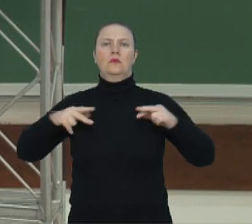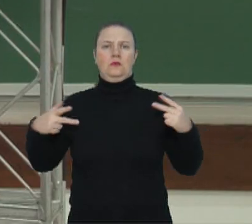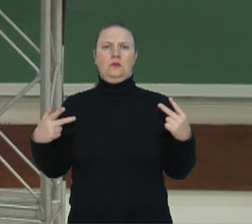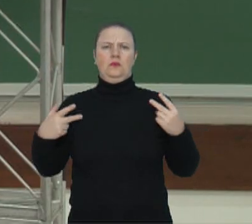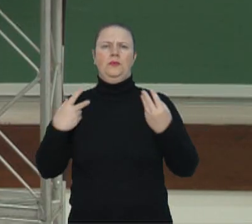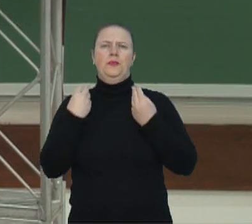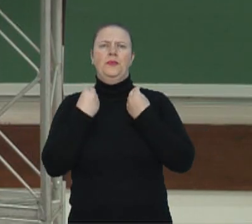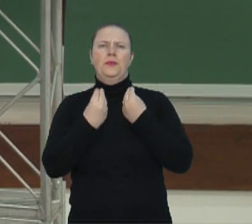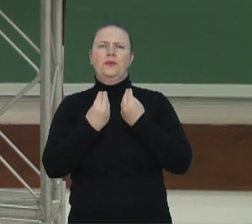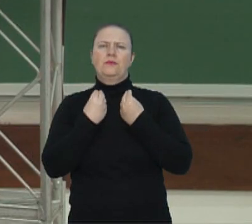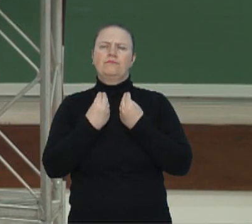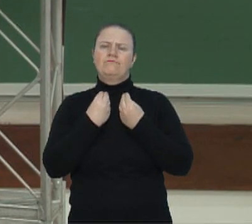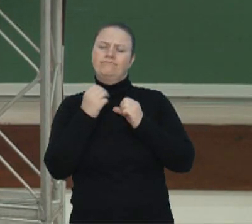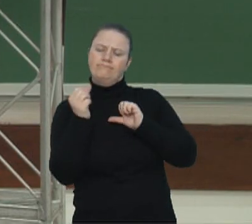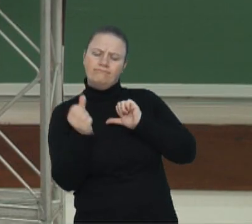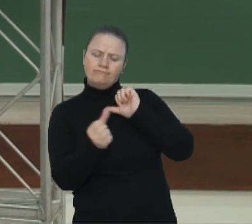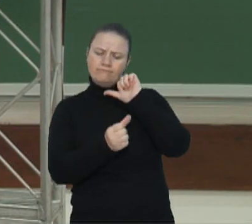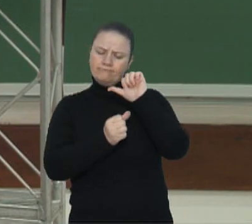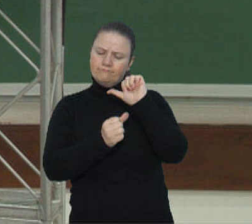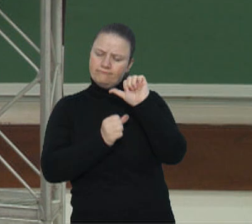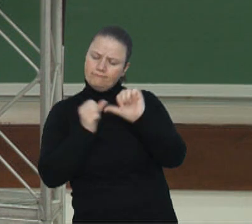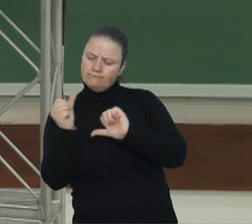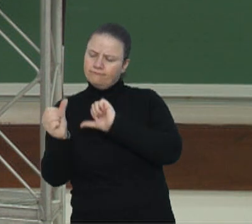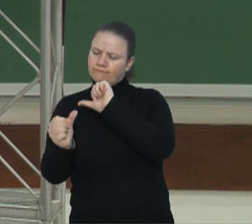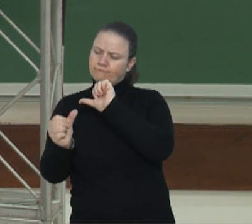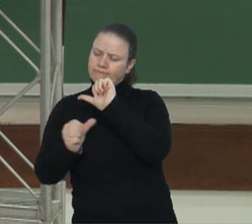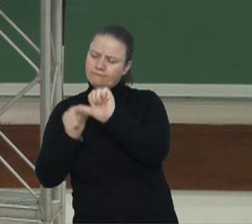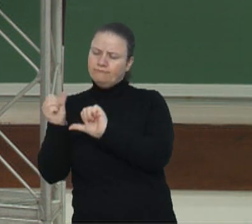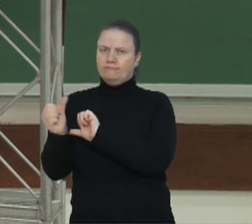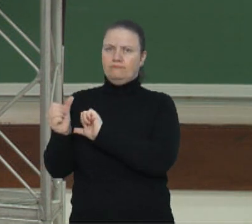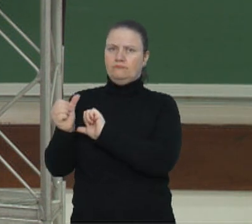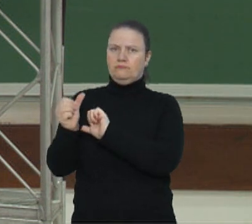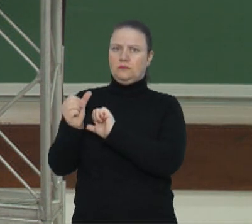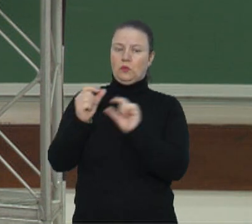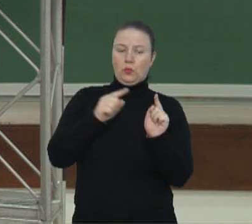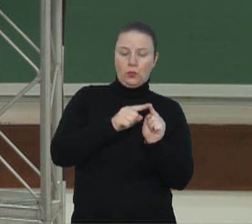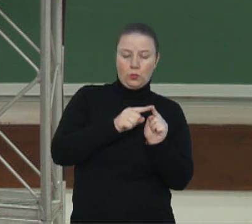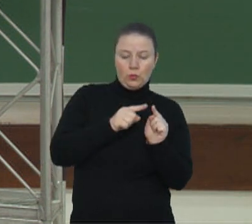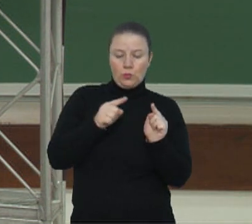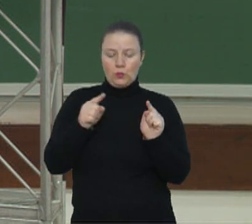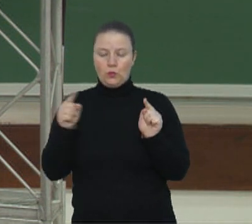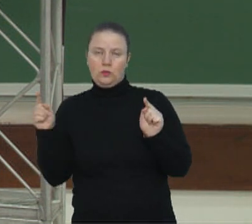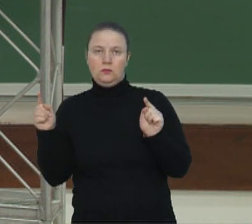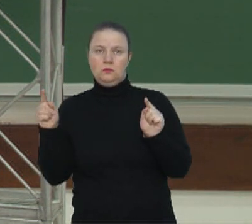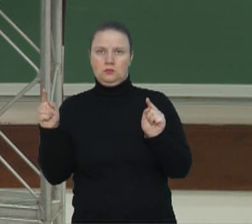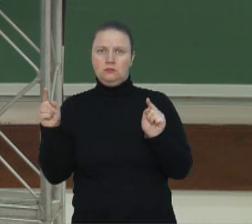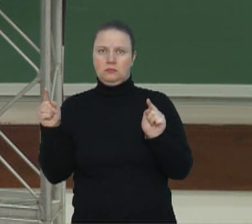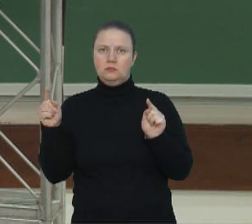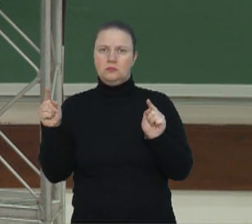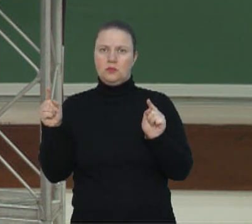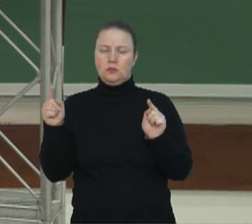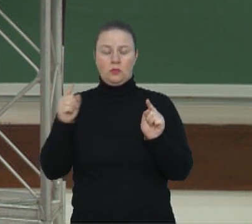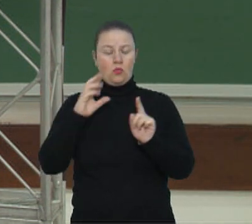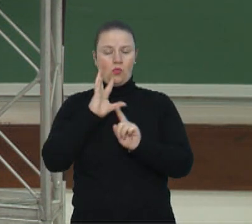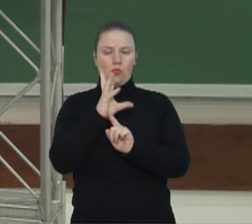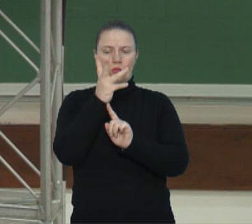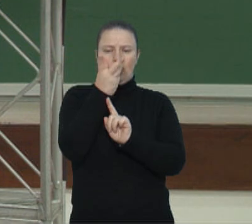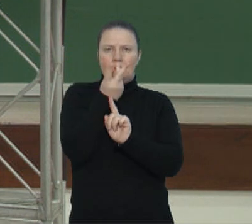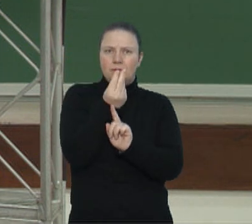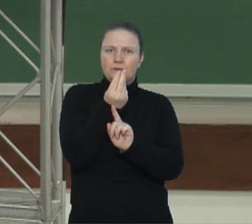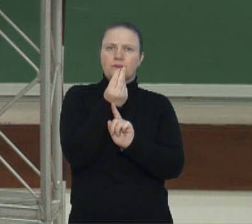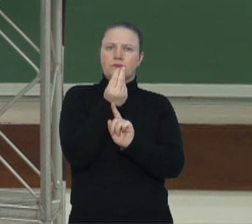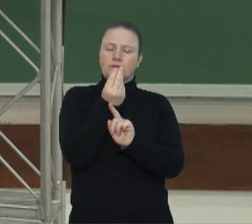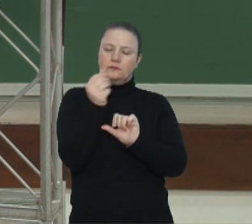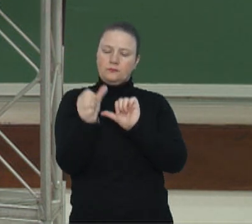arte, porque o que antes era fechado, arte pela arte, né, só pintura ou escultura,